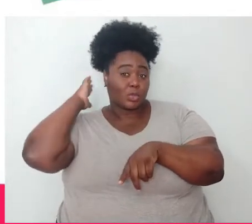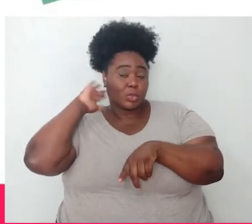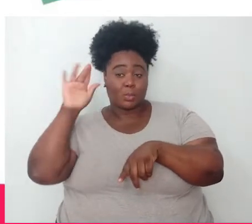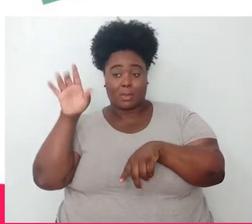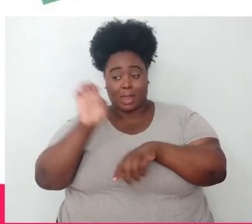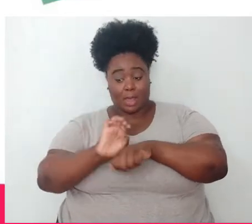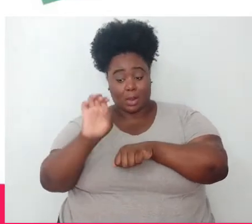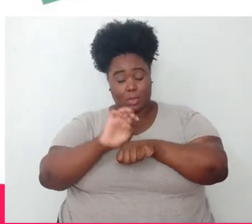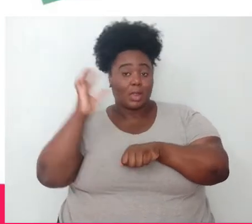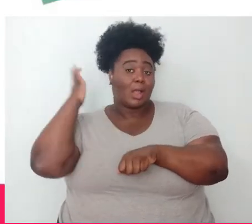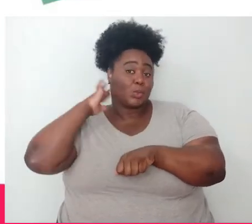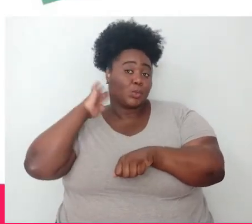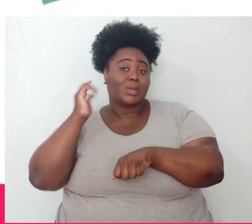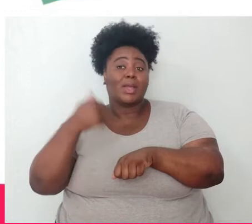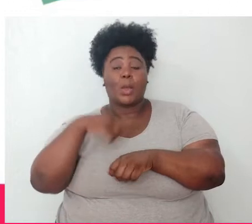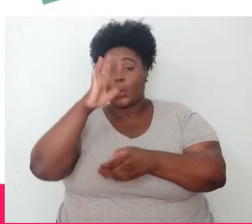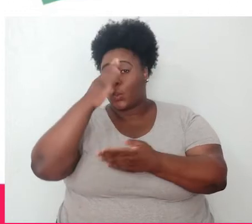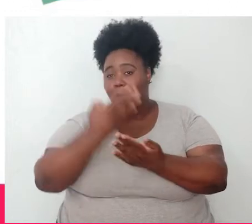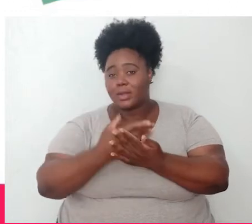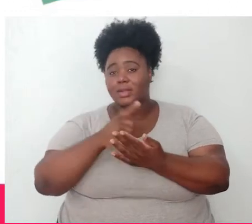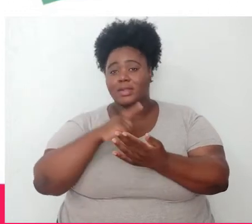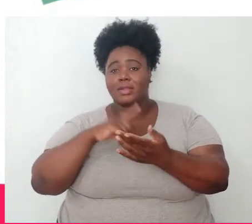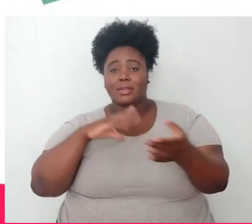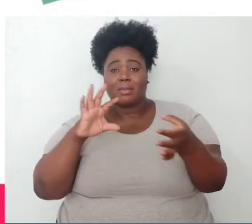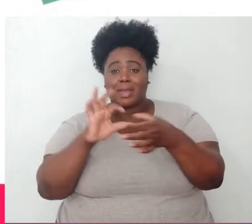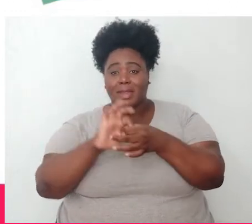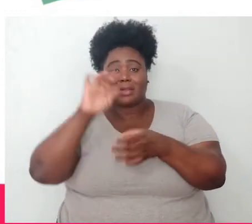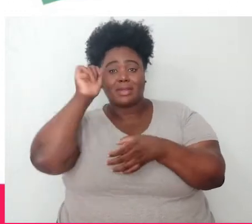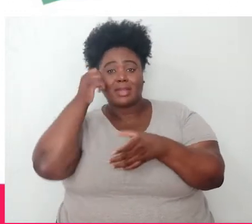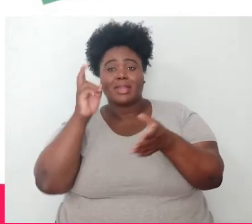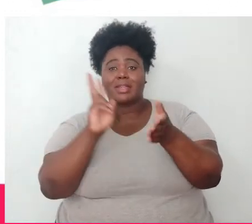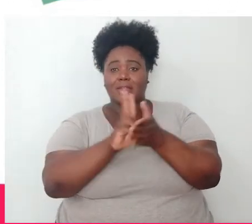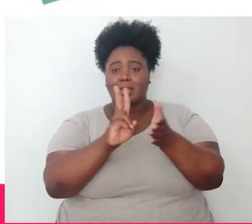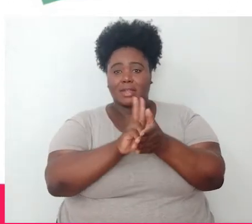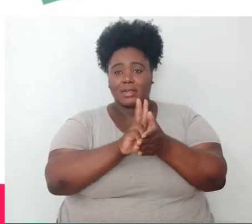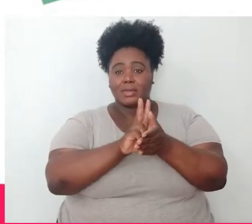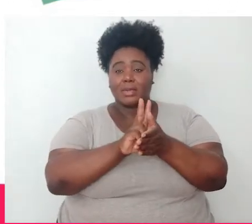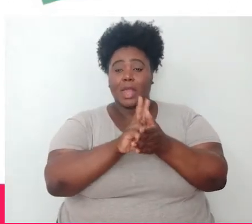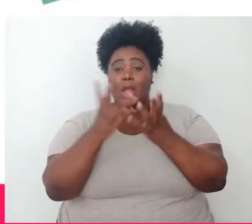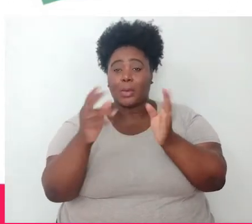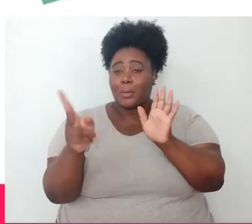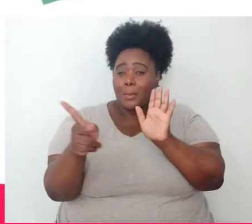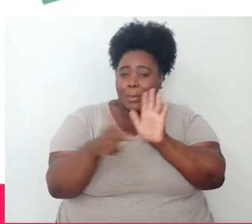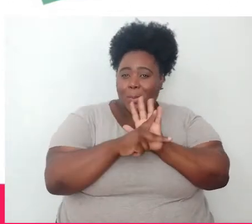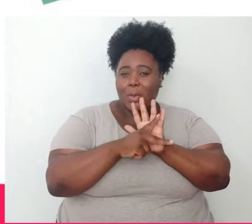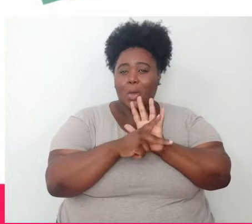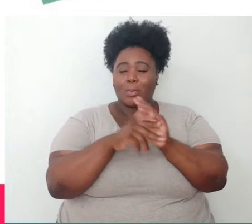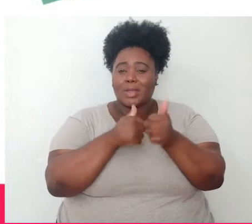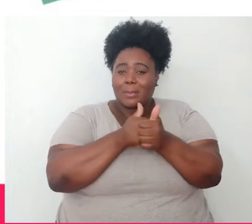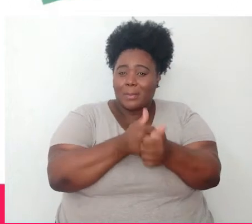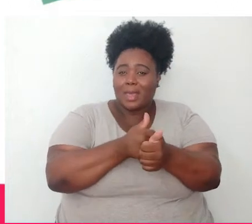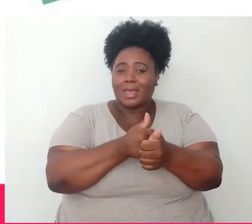vivência dentro do Pará, eu acredito que tem uma relação afro-indígena muito própria, muito